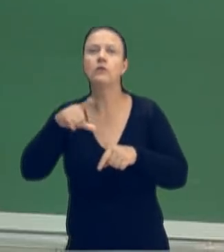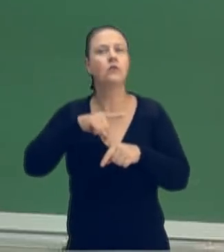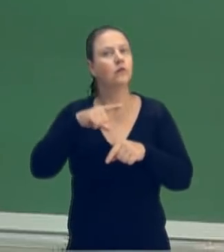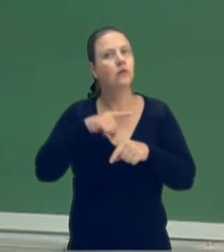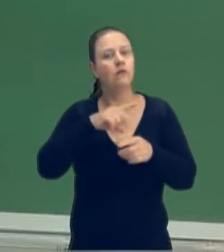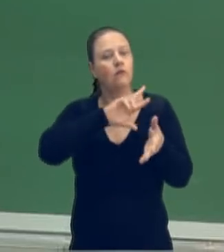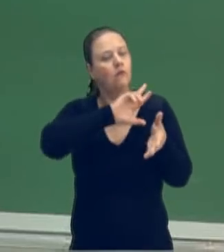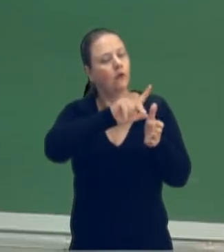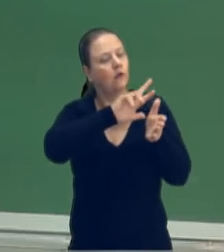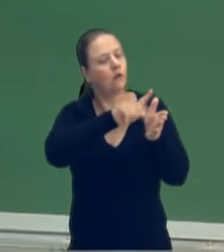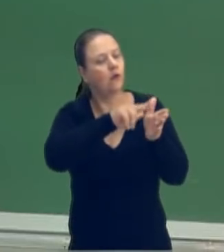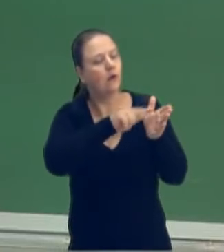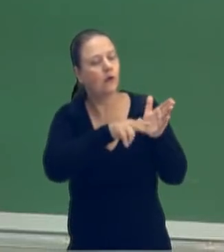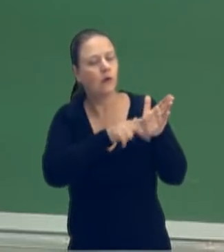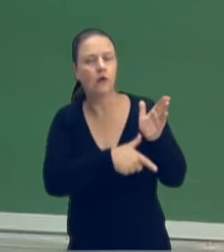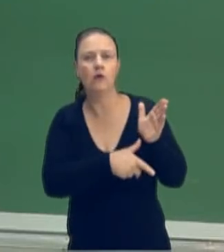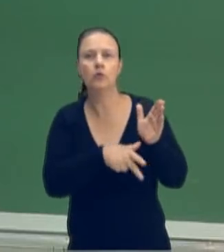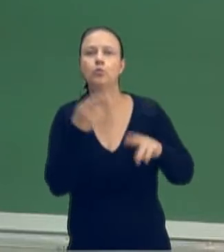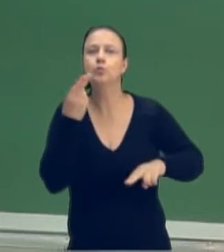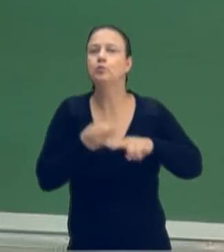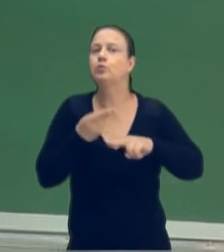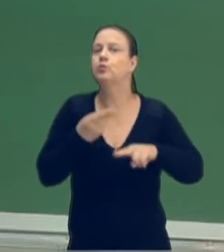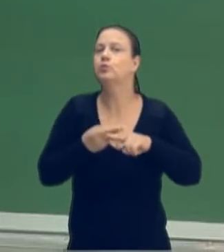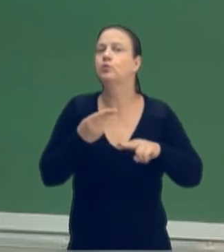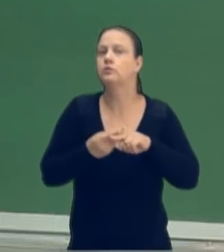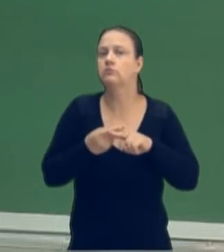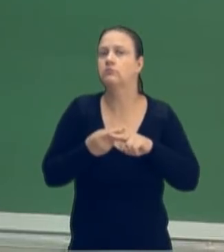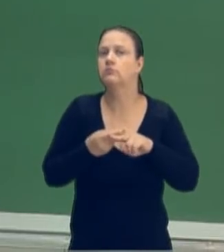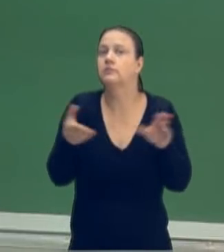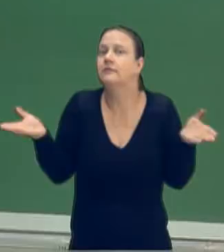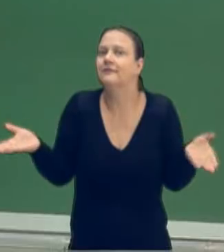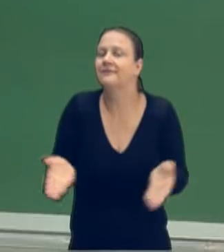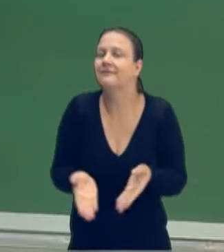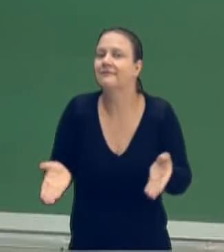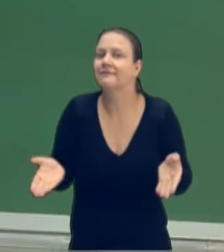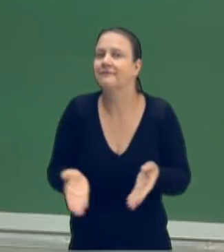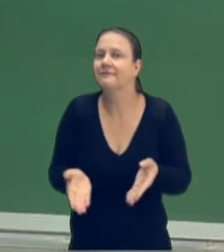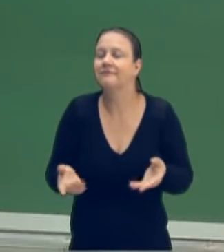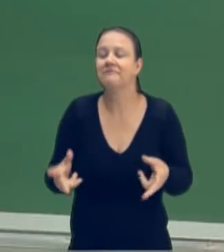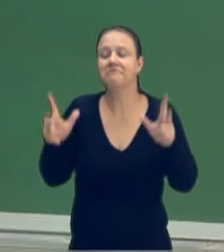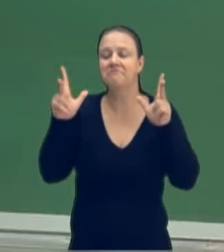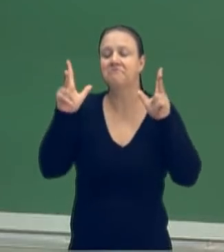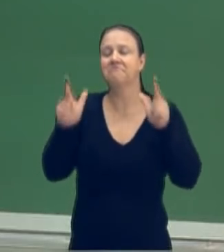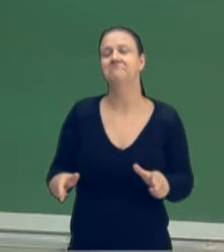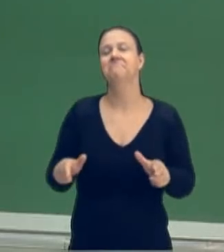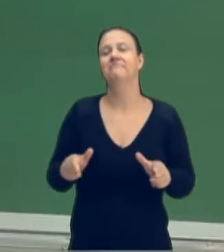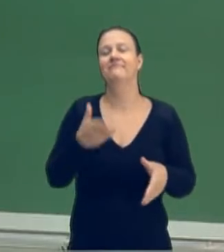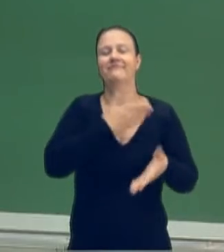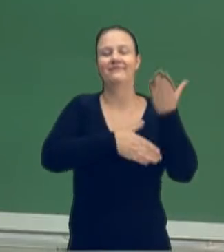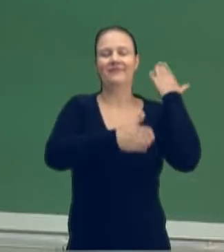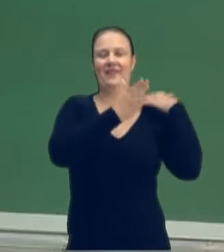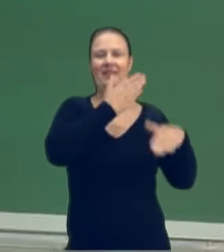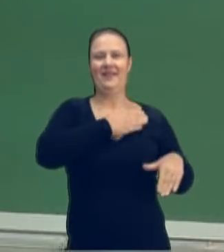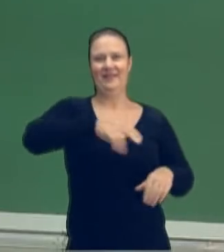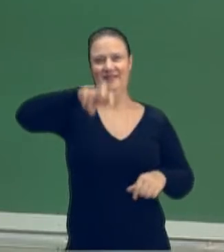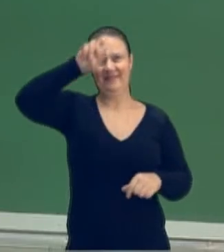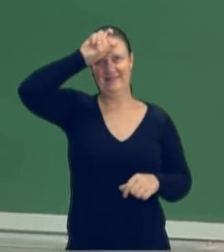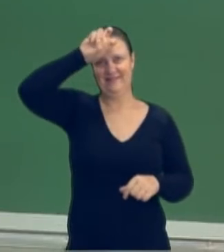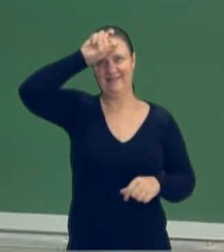plantios, hoje utilizados nos dias de hoje, assim como era lá na